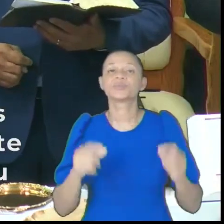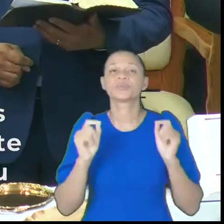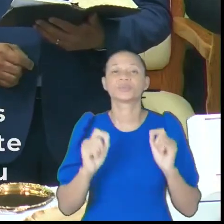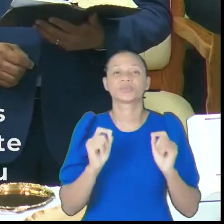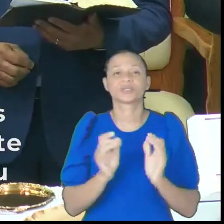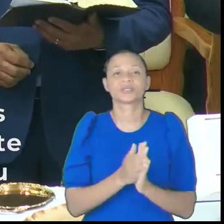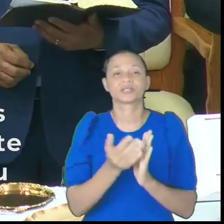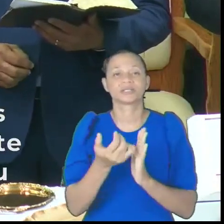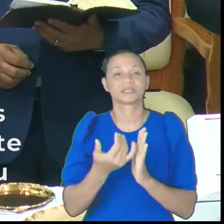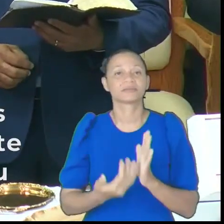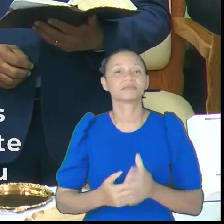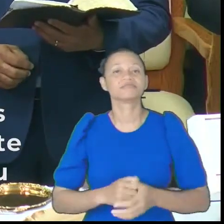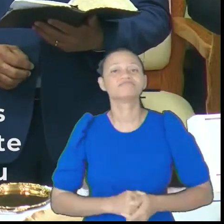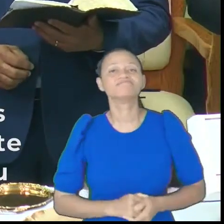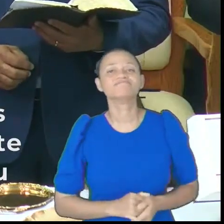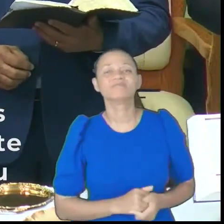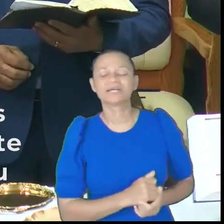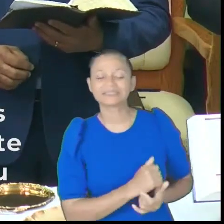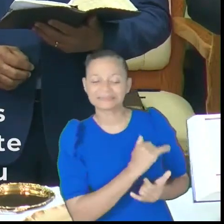Senhor: